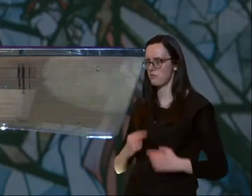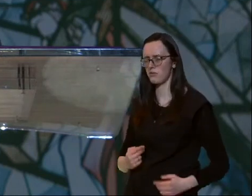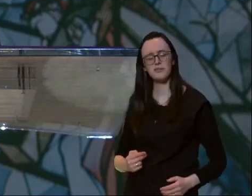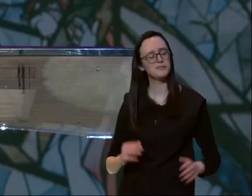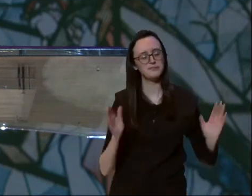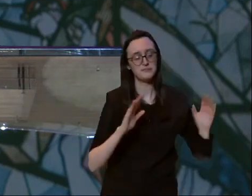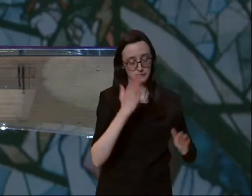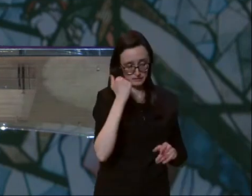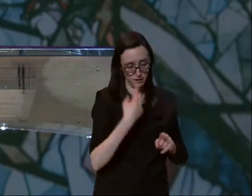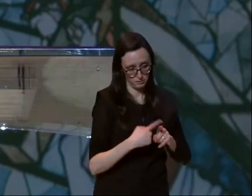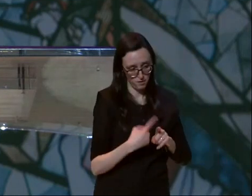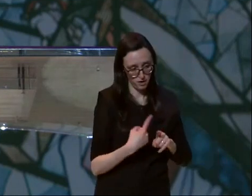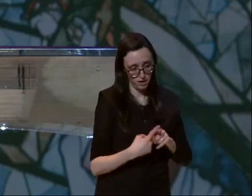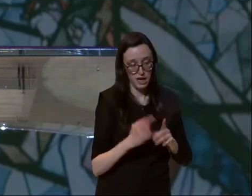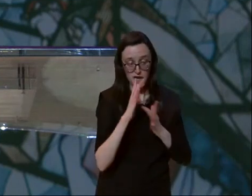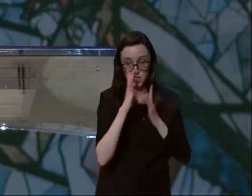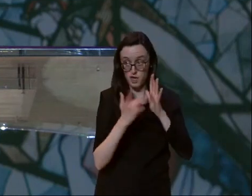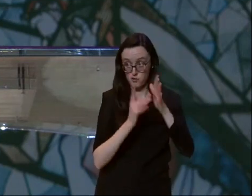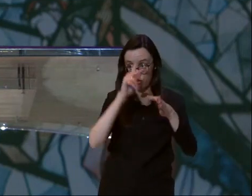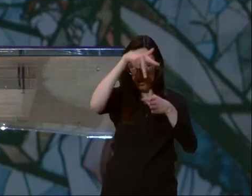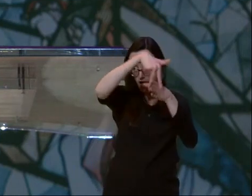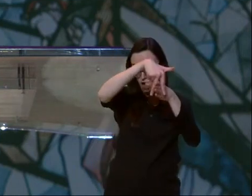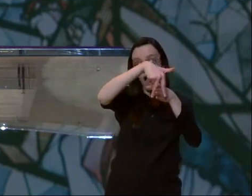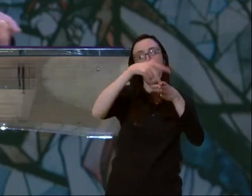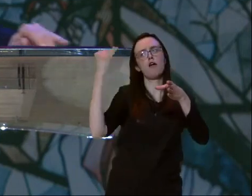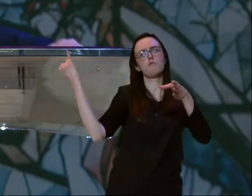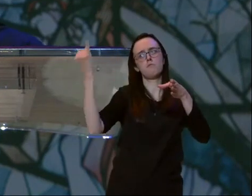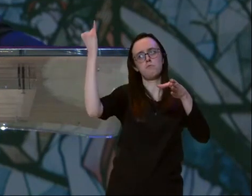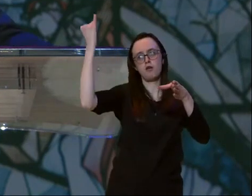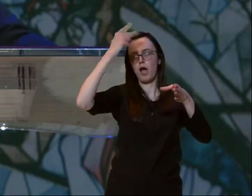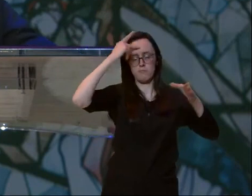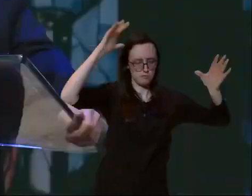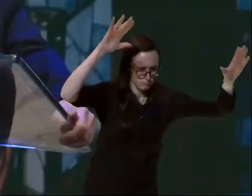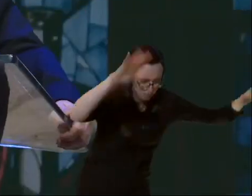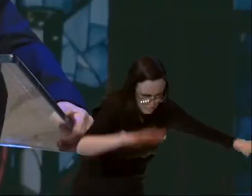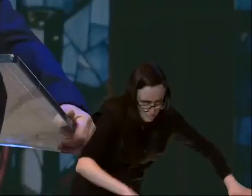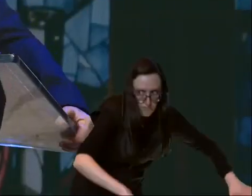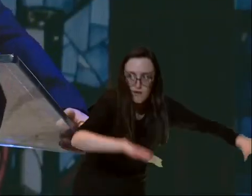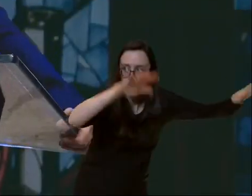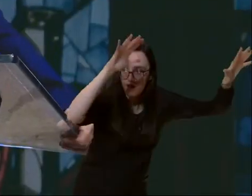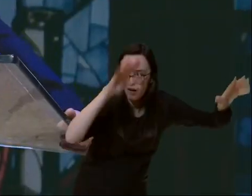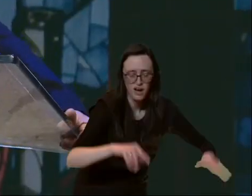quê? Porque sem Jesus, você é só um jumentinho.